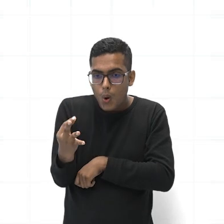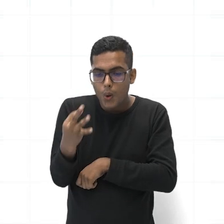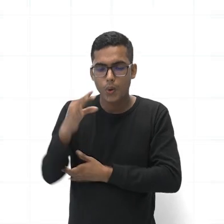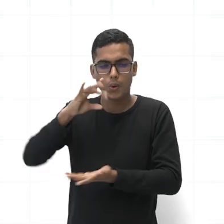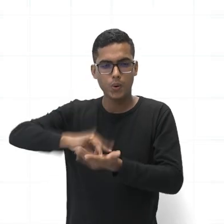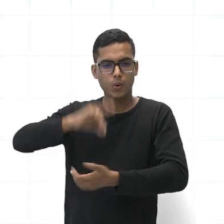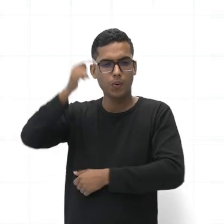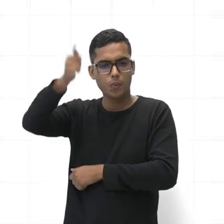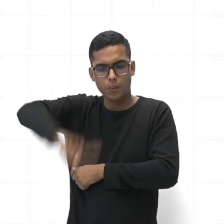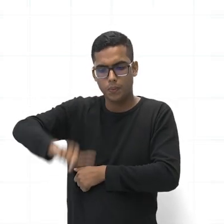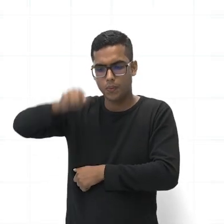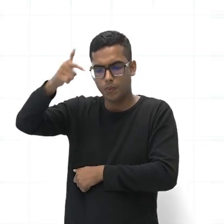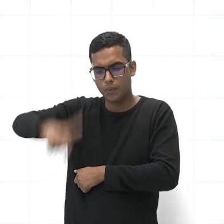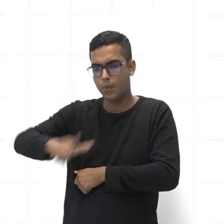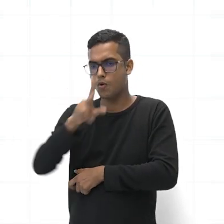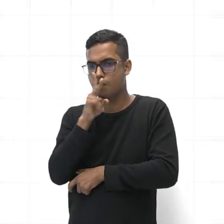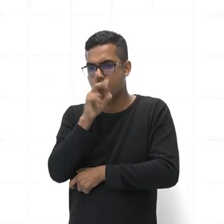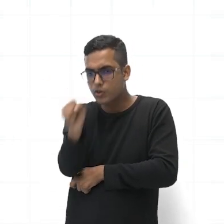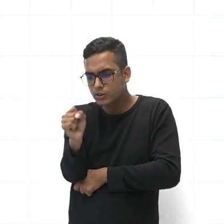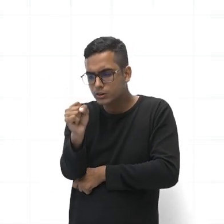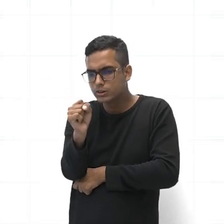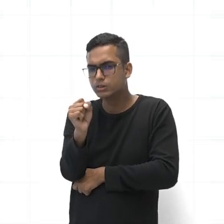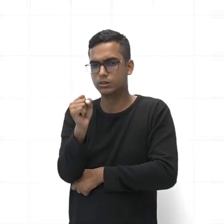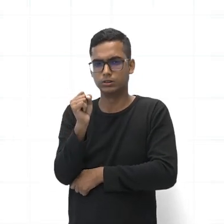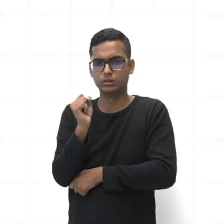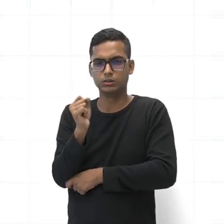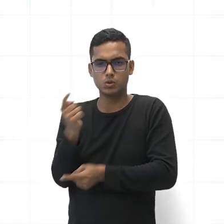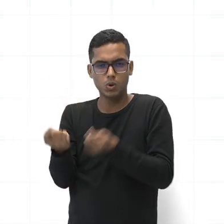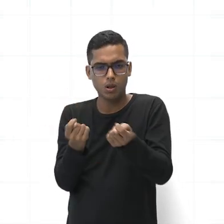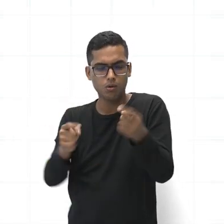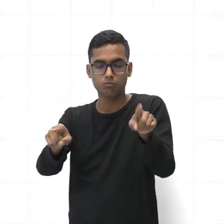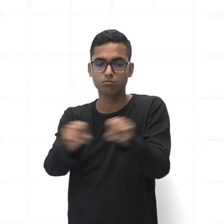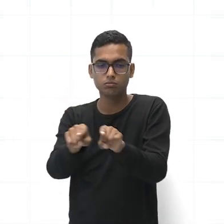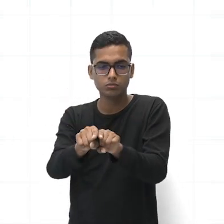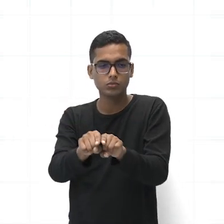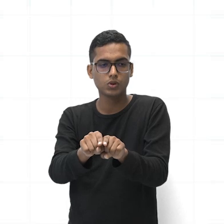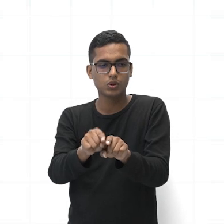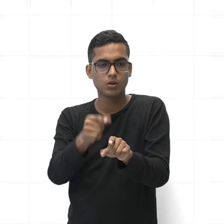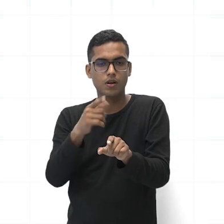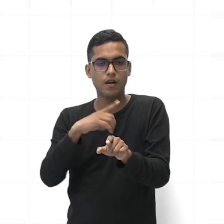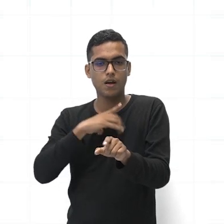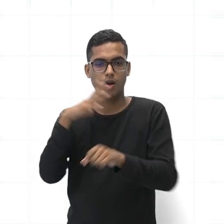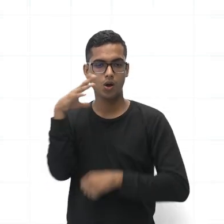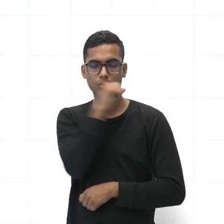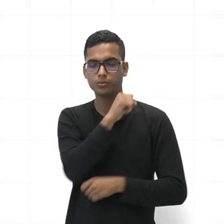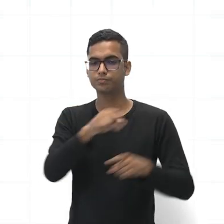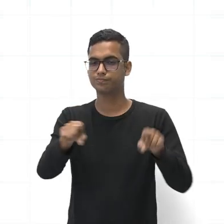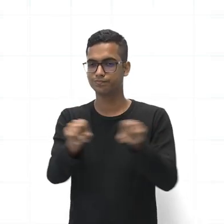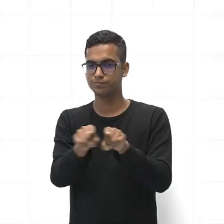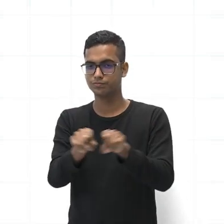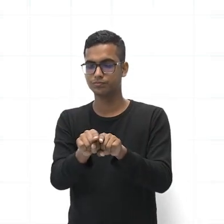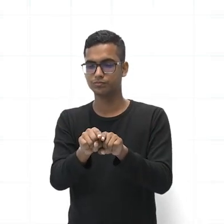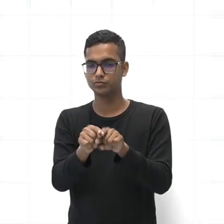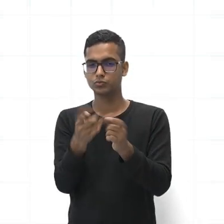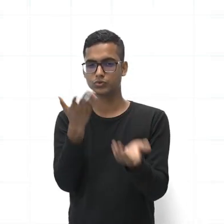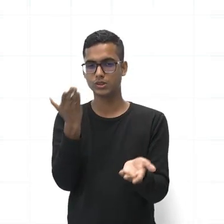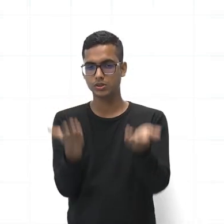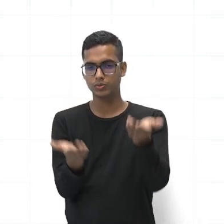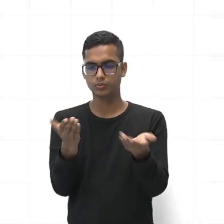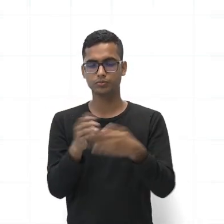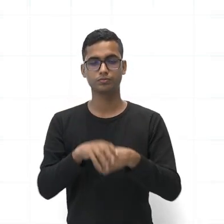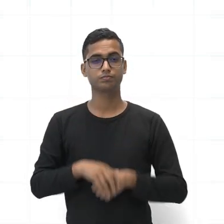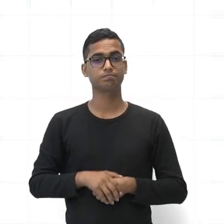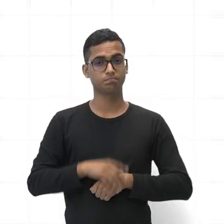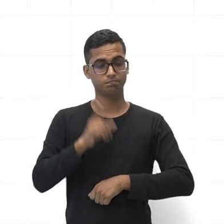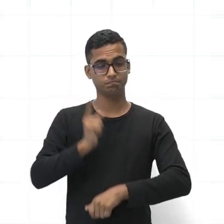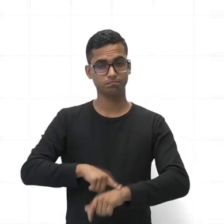eles com uma determinada força, com uma determinada frequência. Então, quem vai te dar esse controle da força